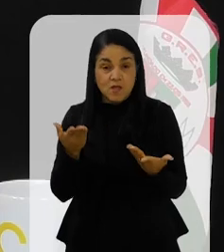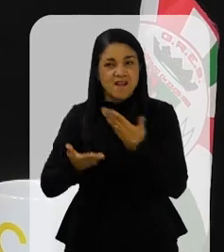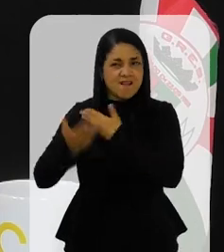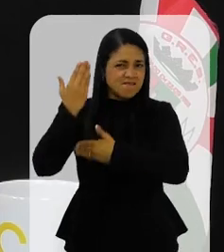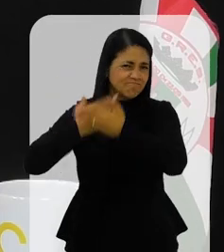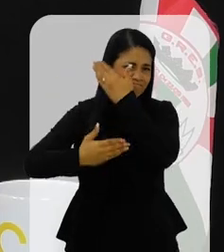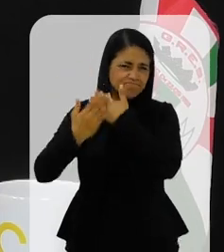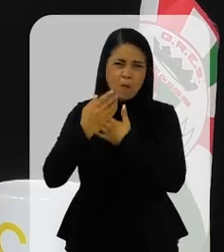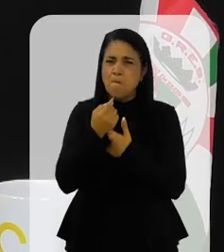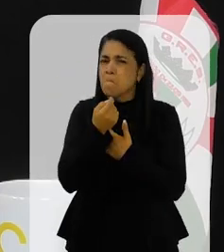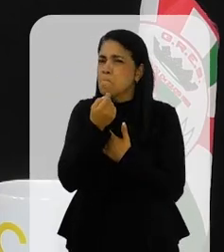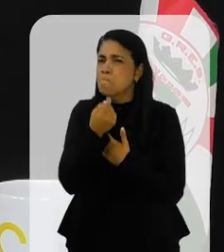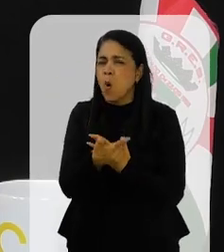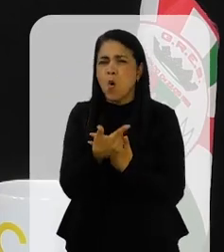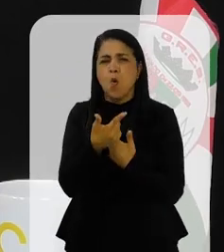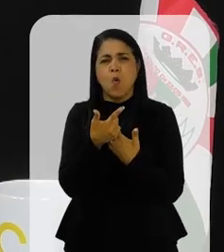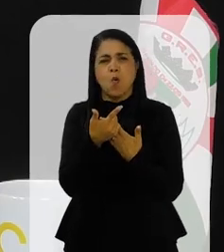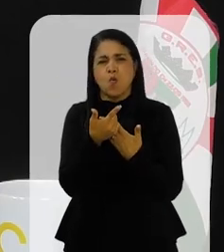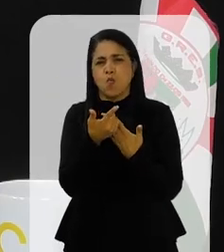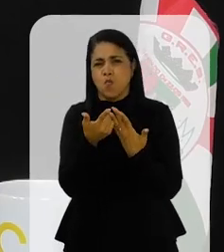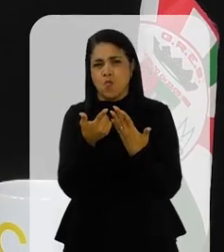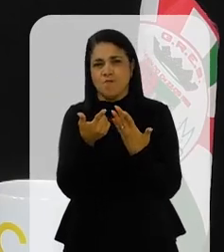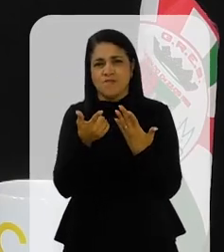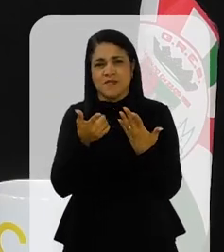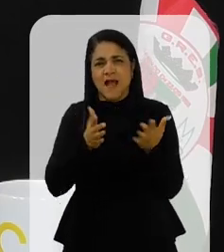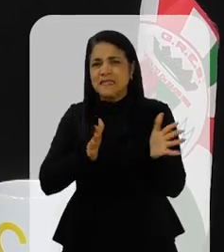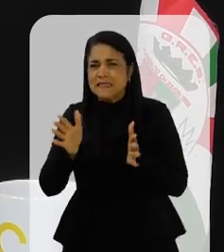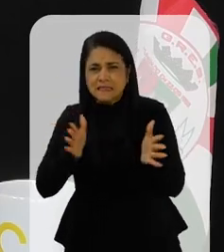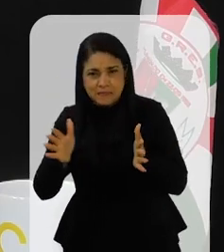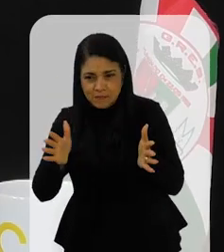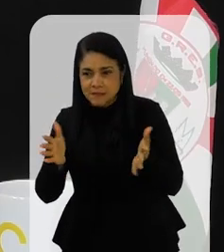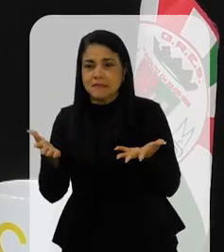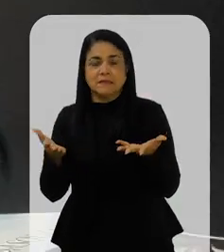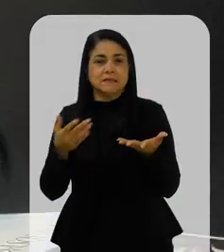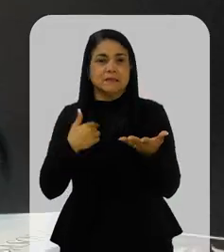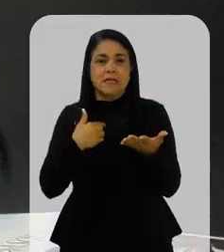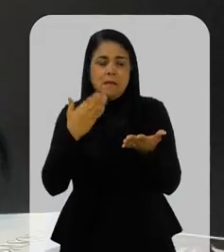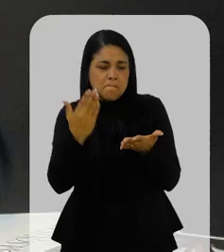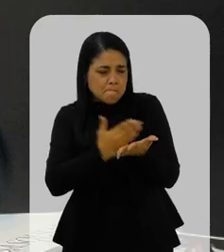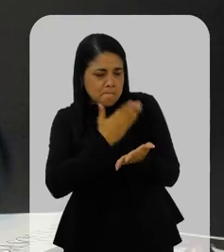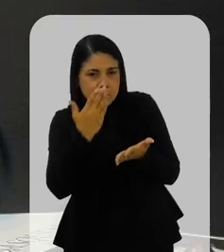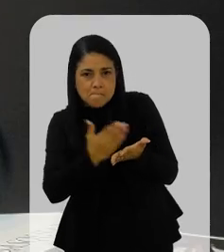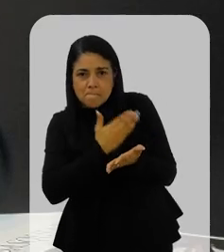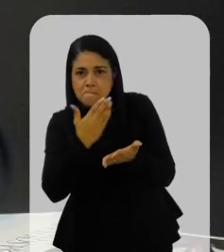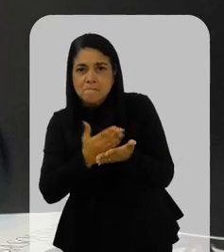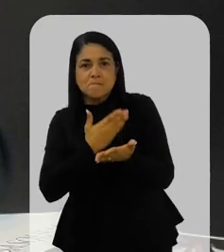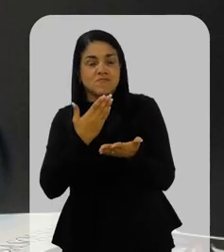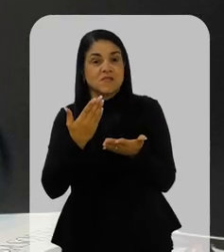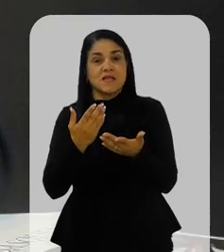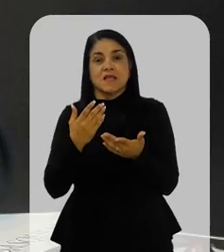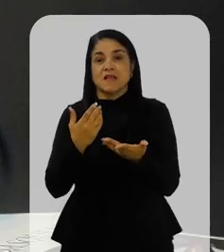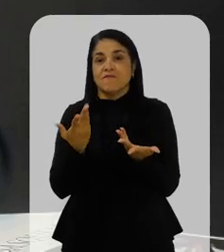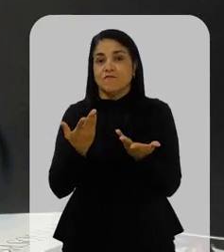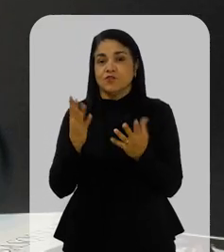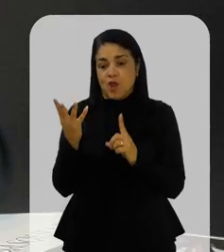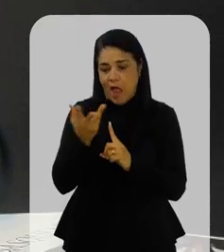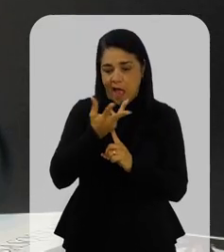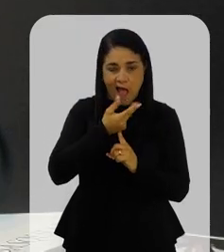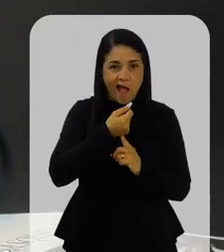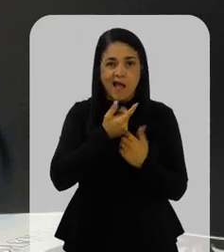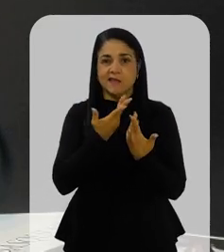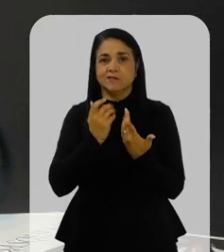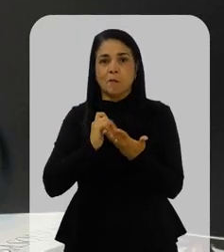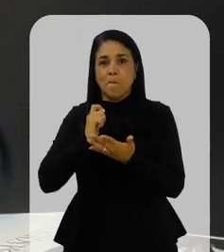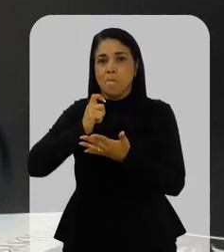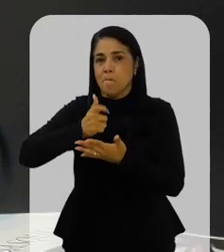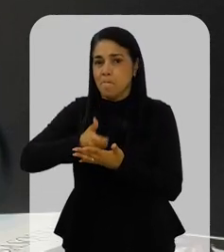que tinha poucas coisas. Então, era papel machê. Tinha que comprar livro de arte, tinha que viajar para o exterior para comprar livro de arte,